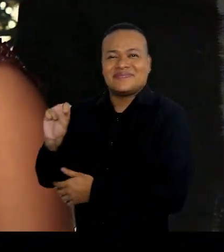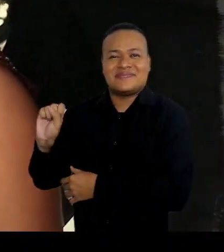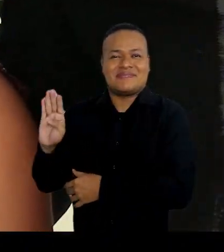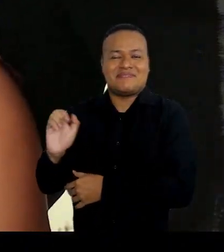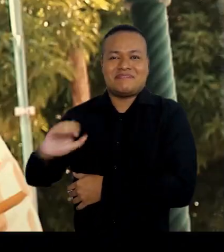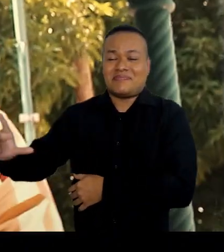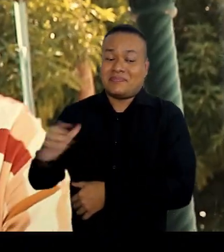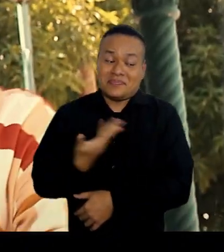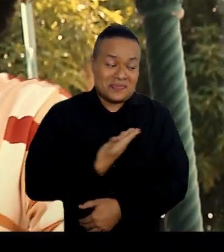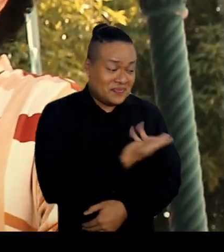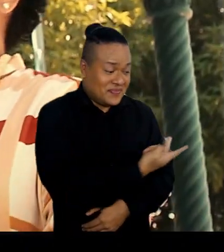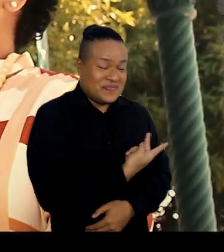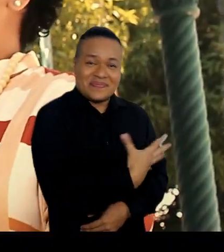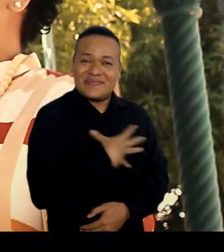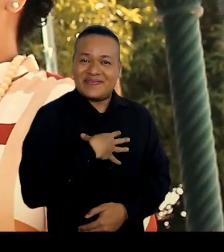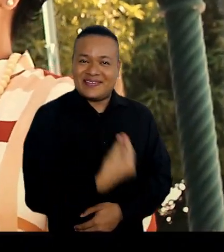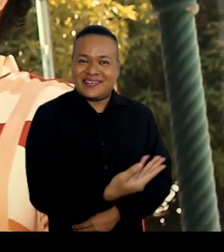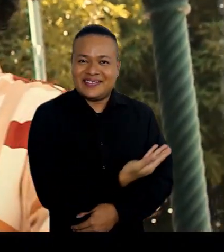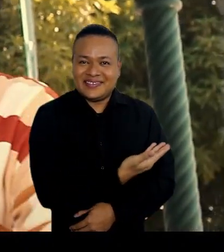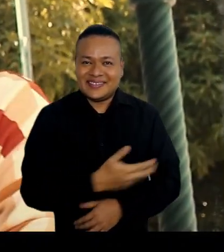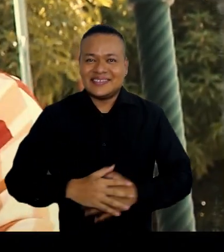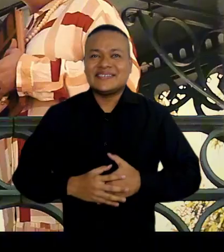Isabel e os meus filhos.